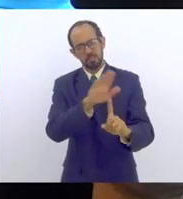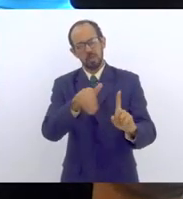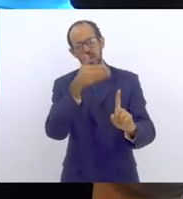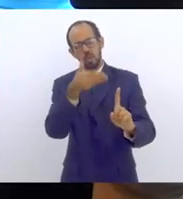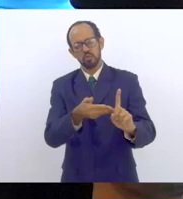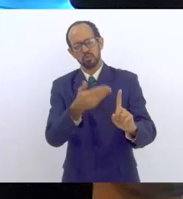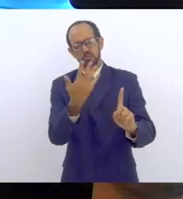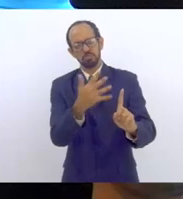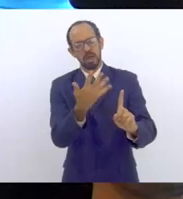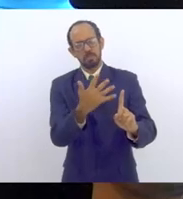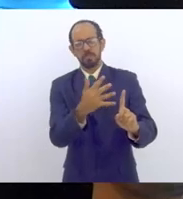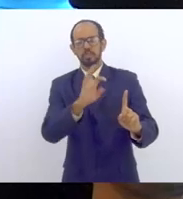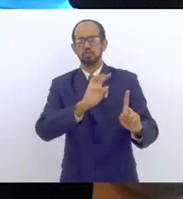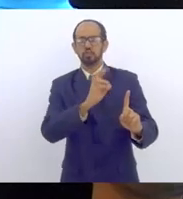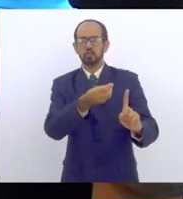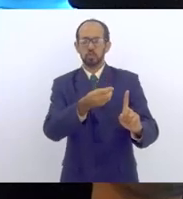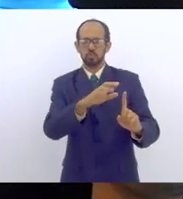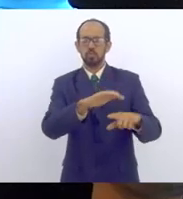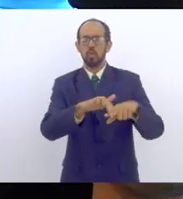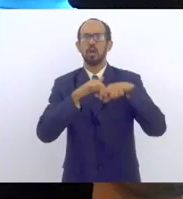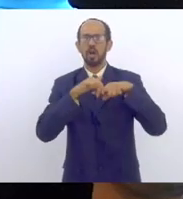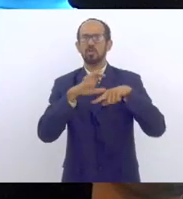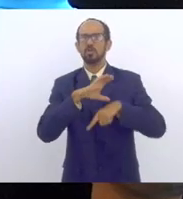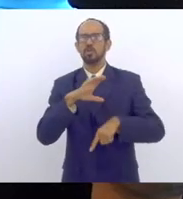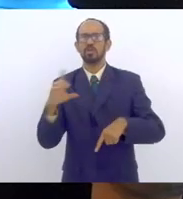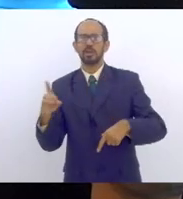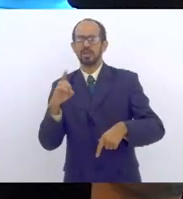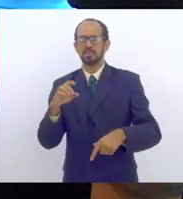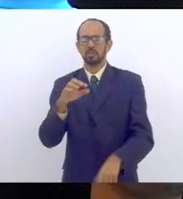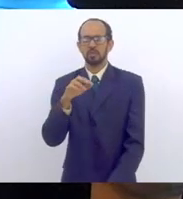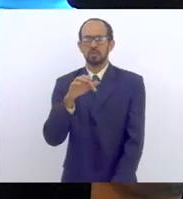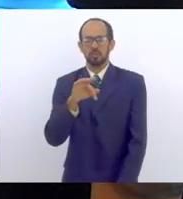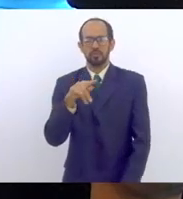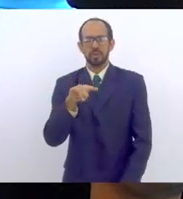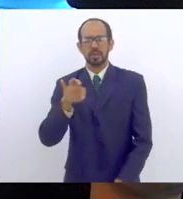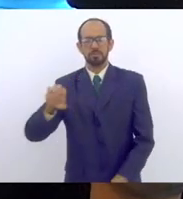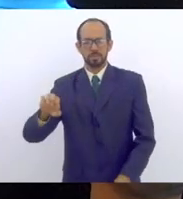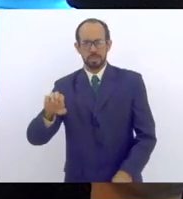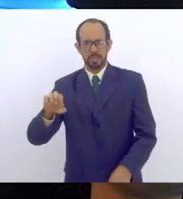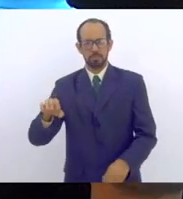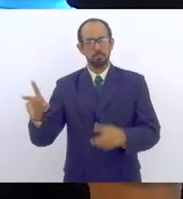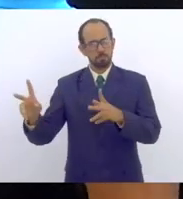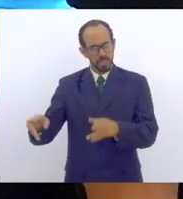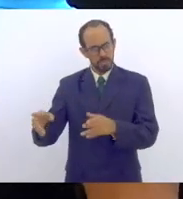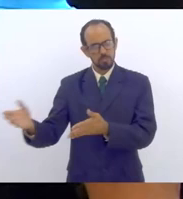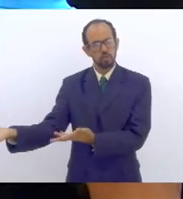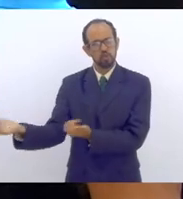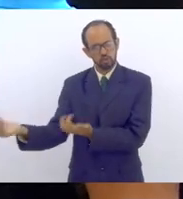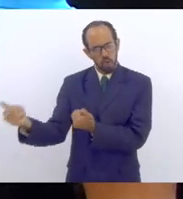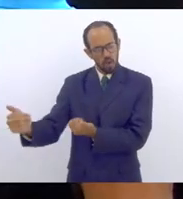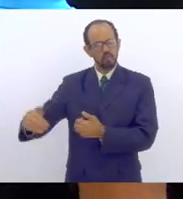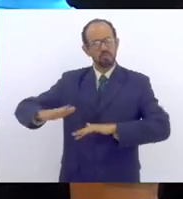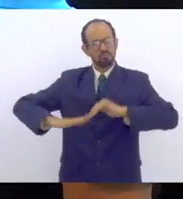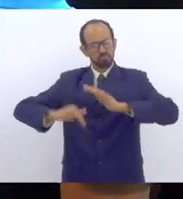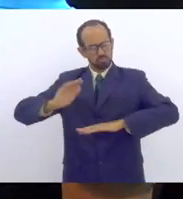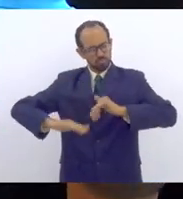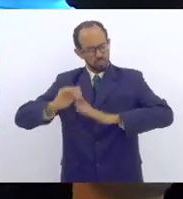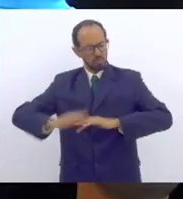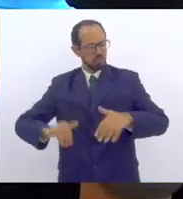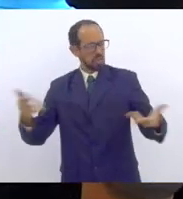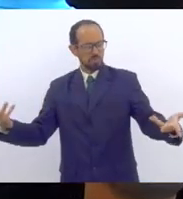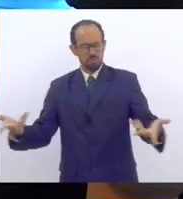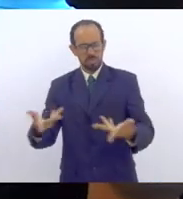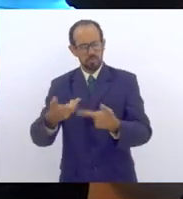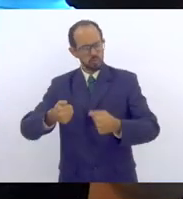por conta da coordenação do Felipe que apesar de ser jovem procura se preparar todos os dias para que possa ter